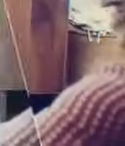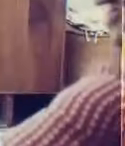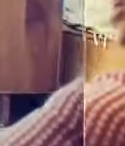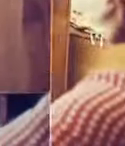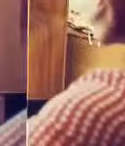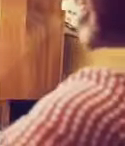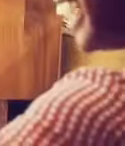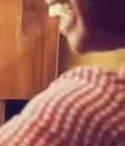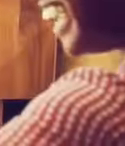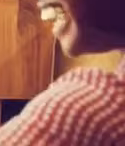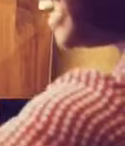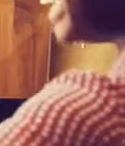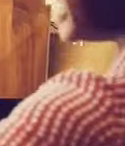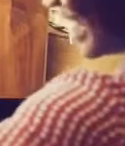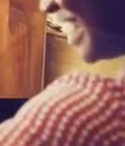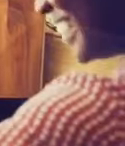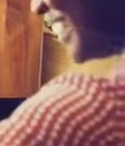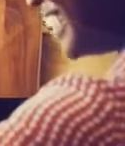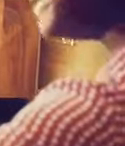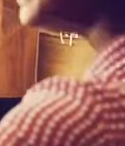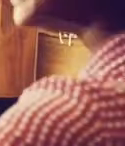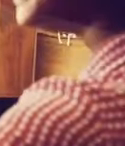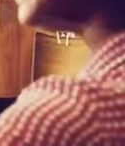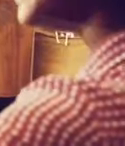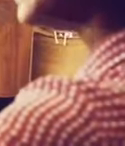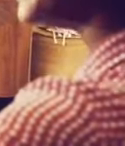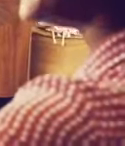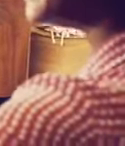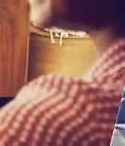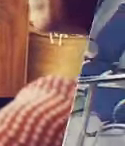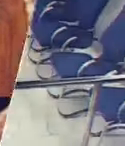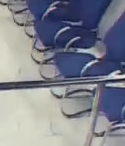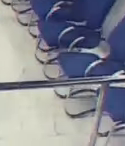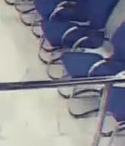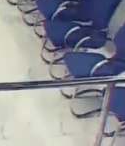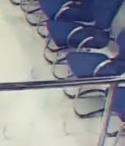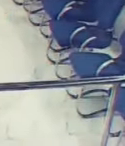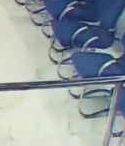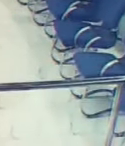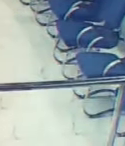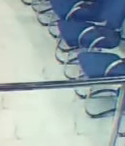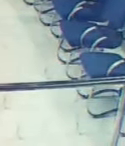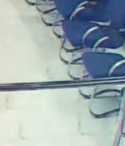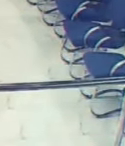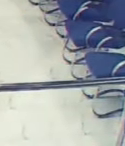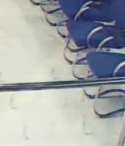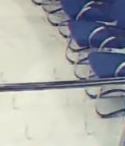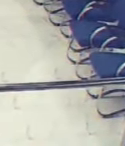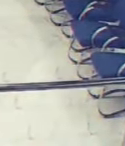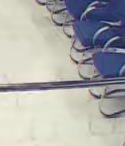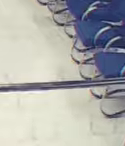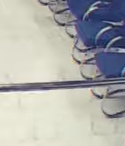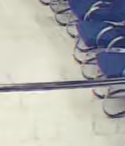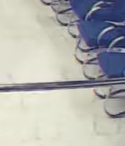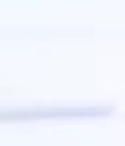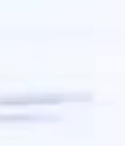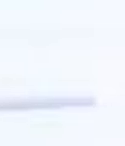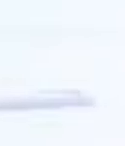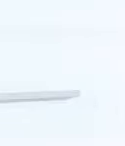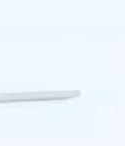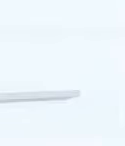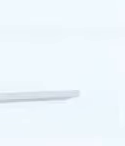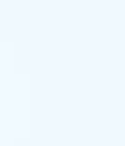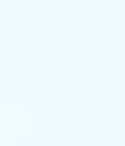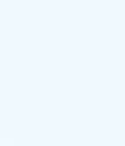com imparcialidade para você formar a sua opinião sobre o trabalho dos vereadores. Então já sabe, no portal, no